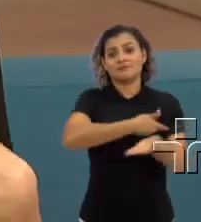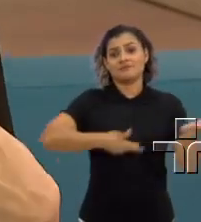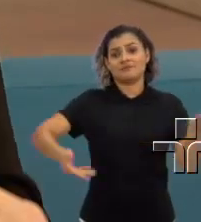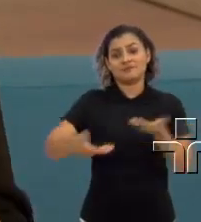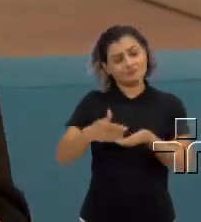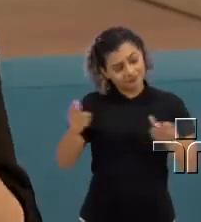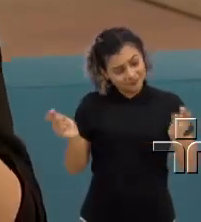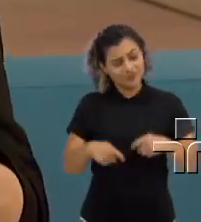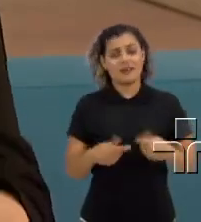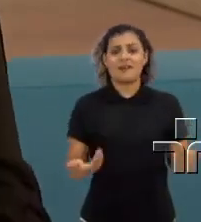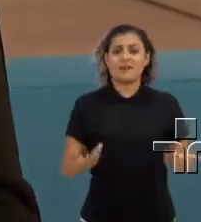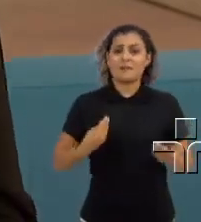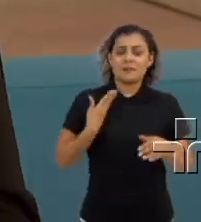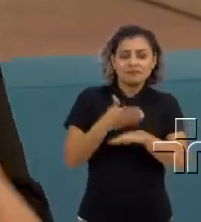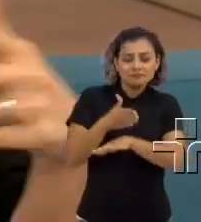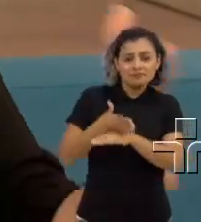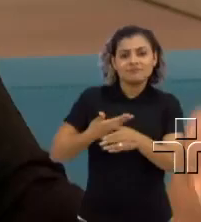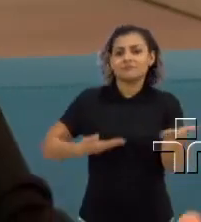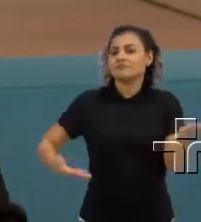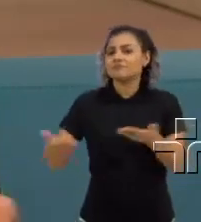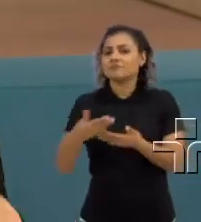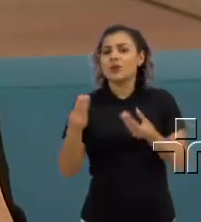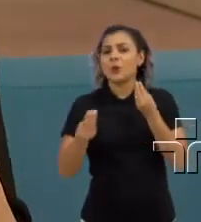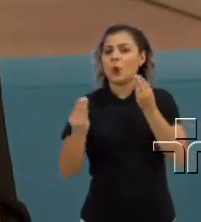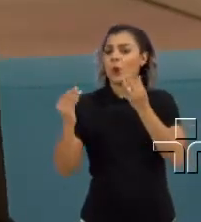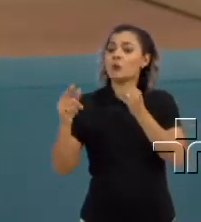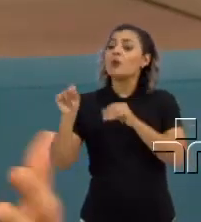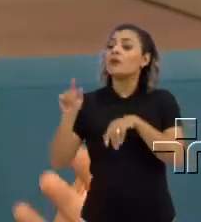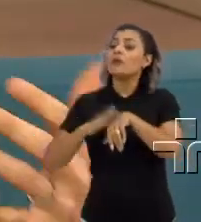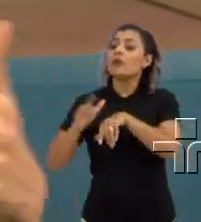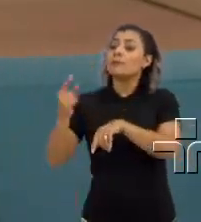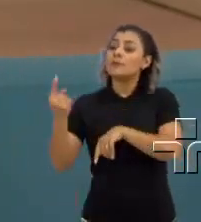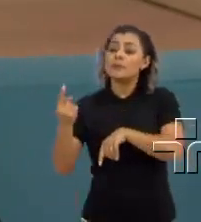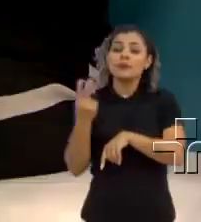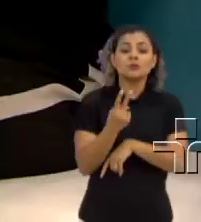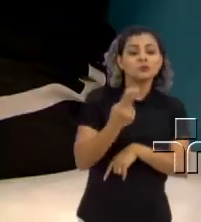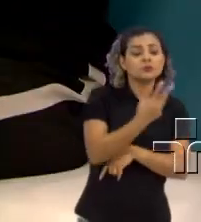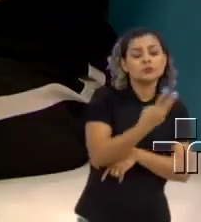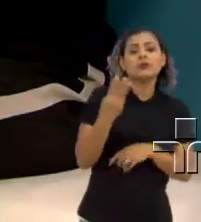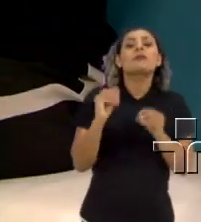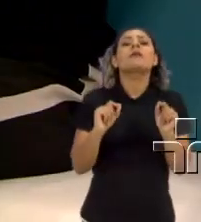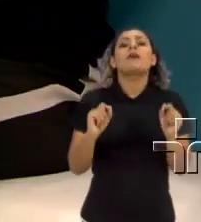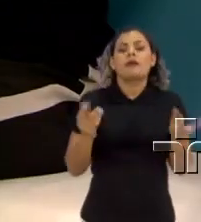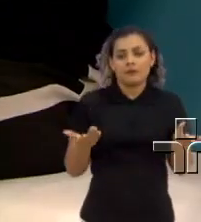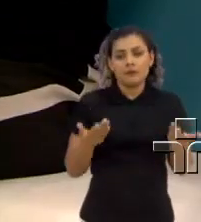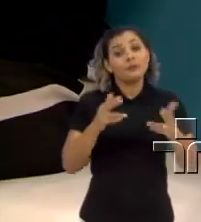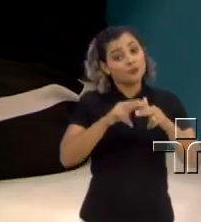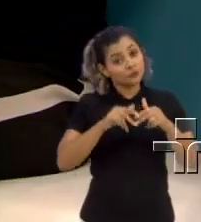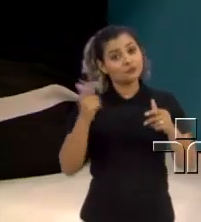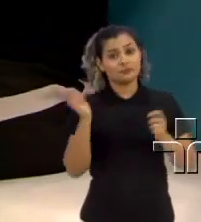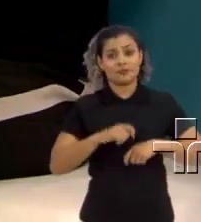convivendo, participando, entendendo o que tem que fazer, qual que é a hierarquia. Eu acho que a gente tem que incluir isso